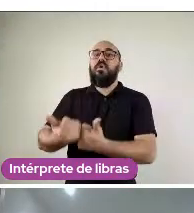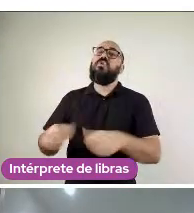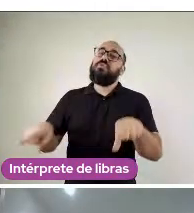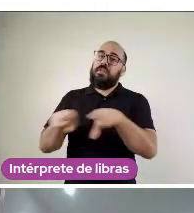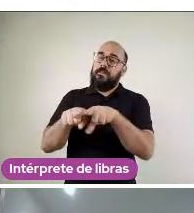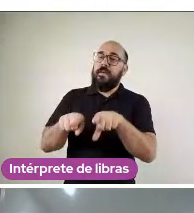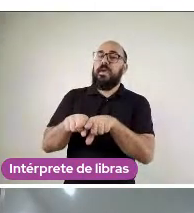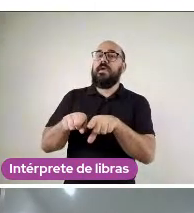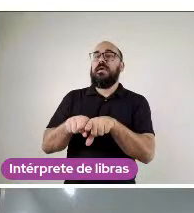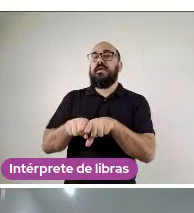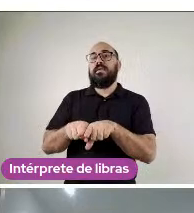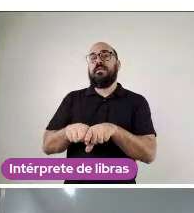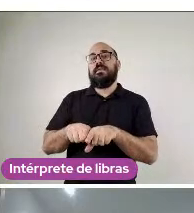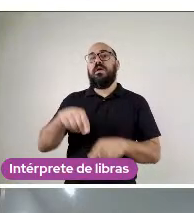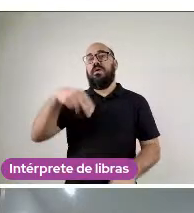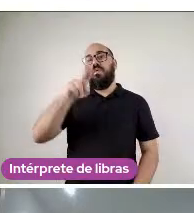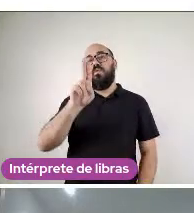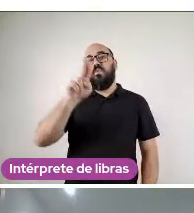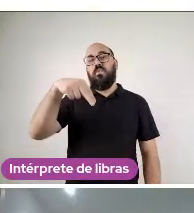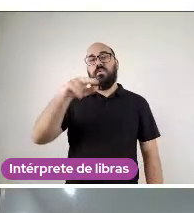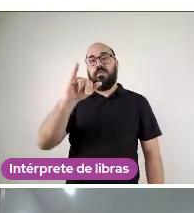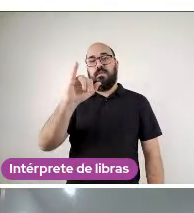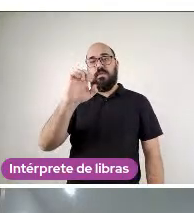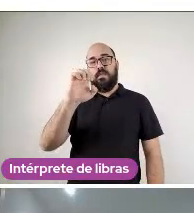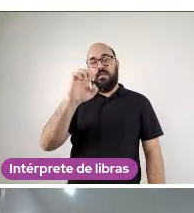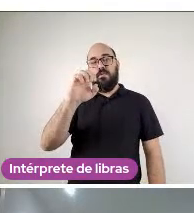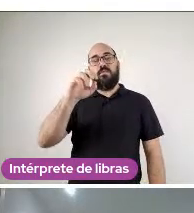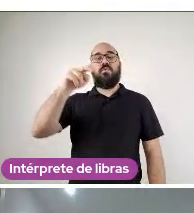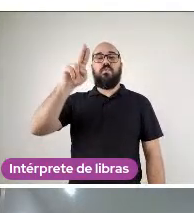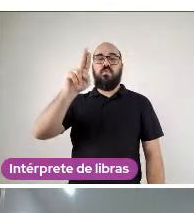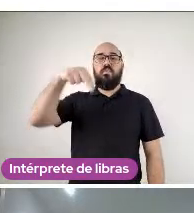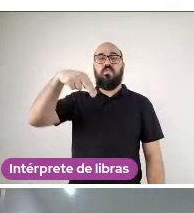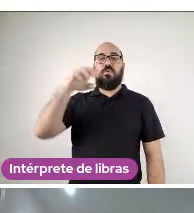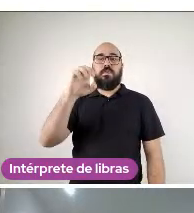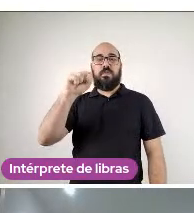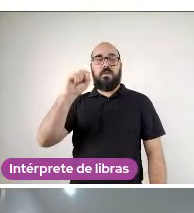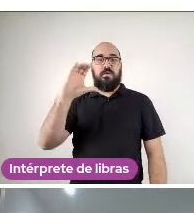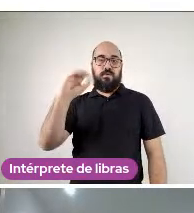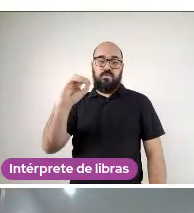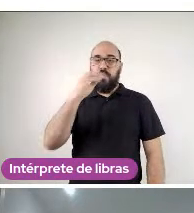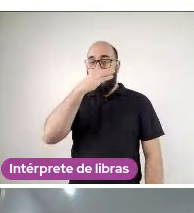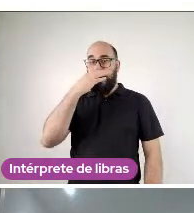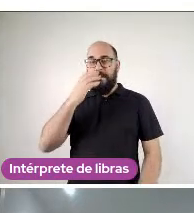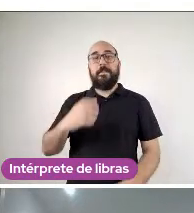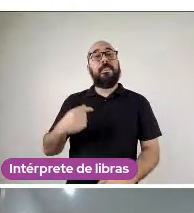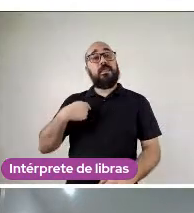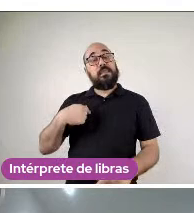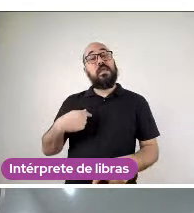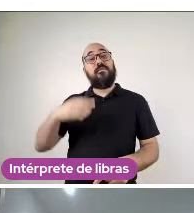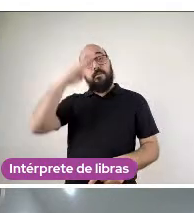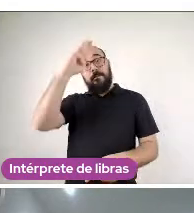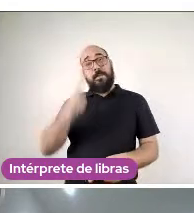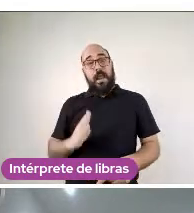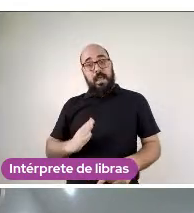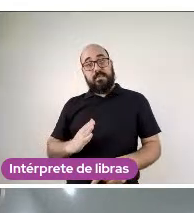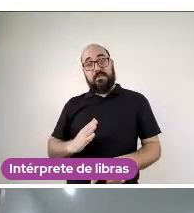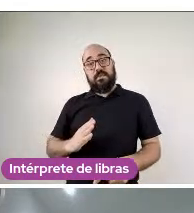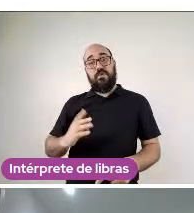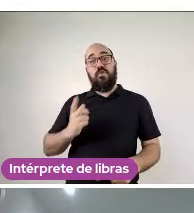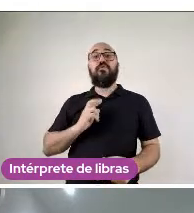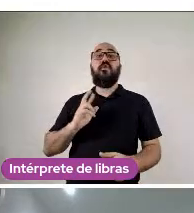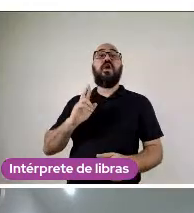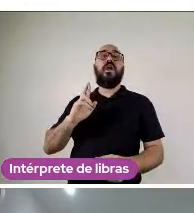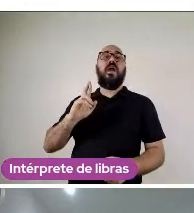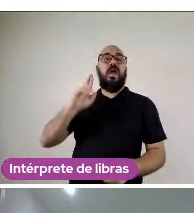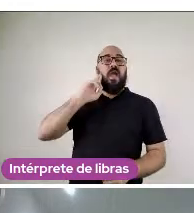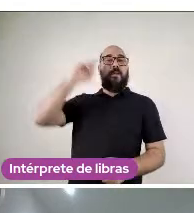Cátedra Unesco para a Sustentabilidade do Oceano e representou o Brasil praticamente em todos os laboratórios